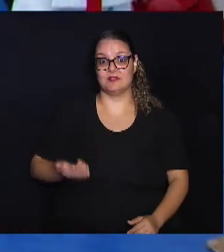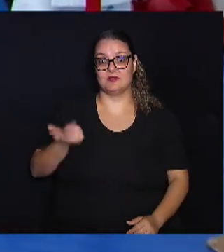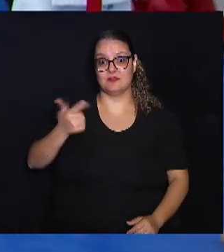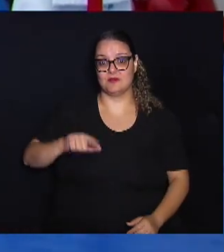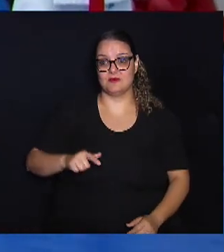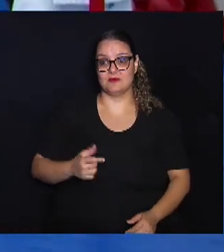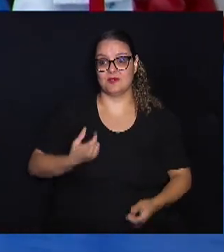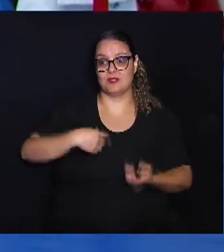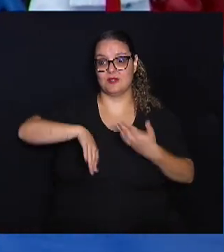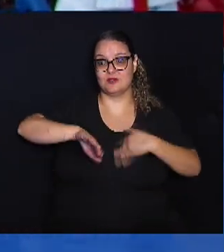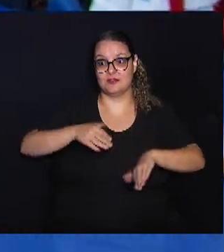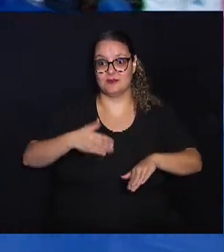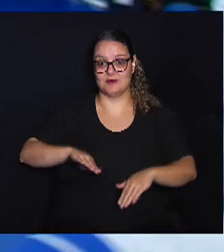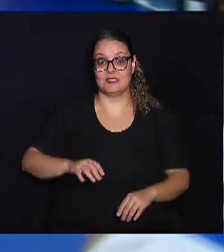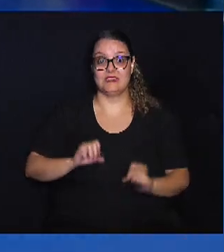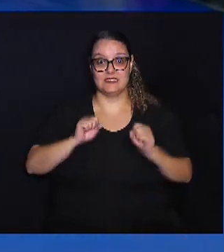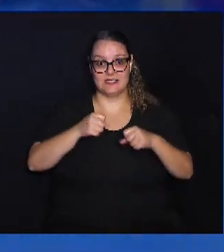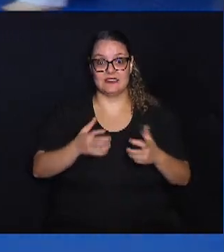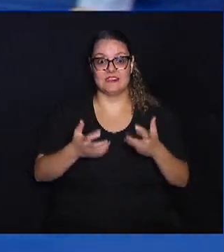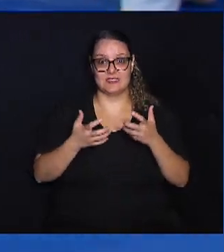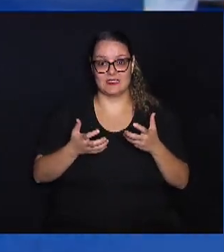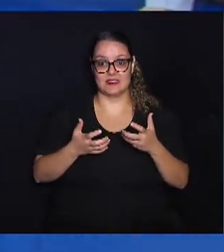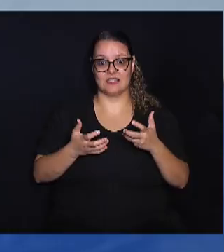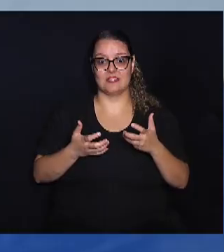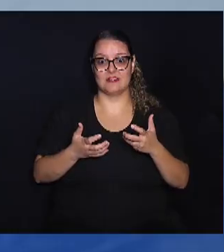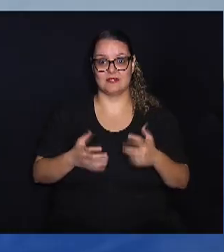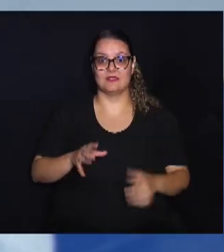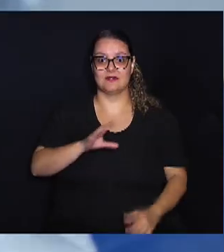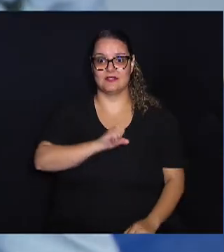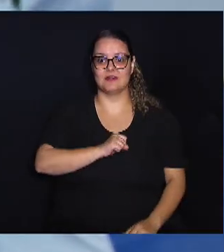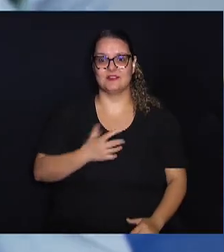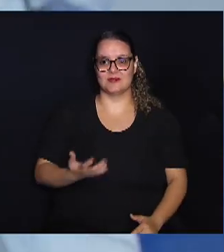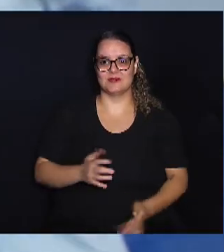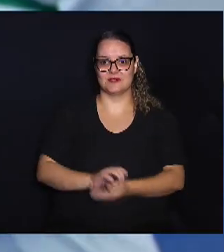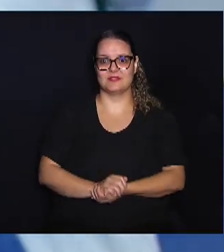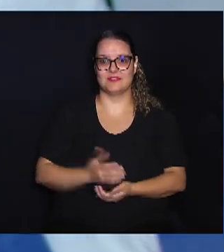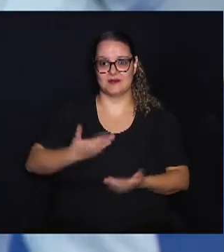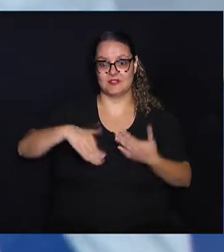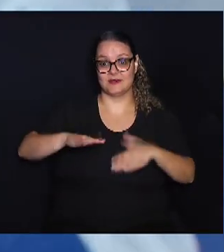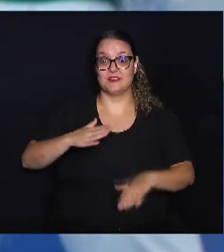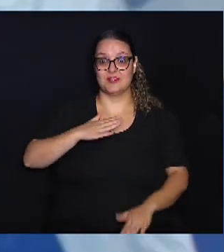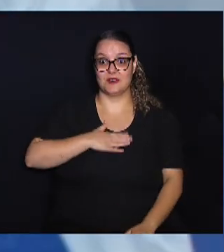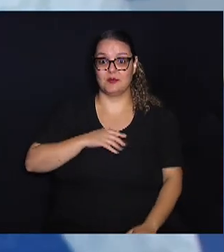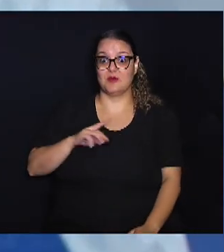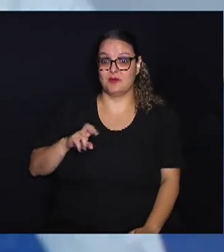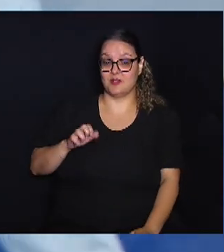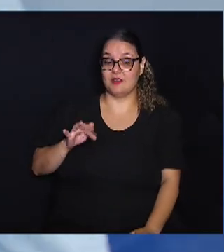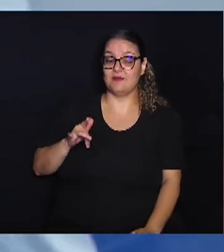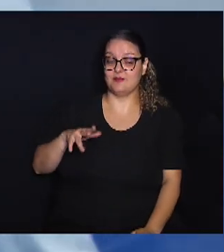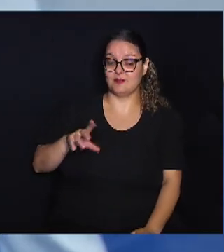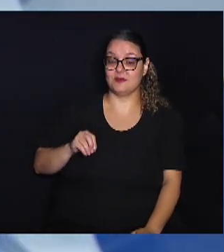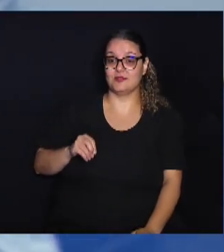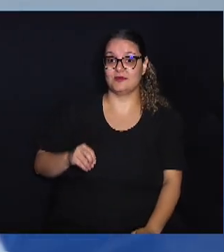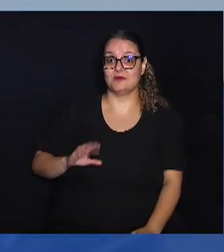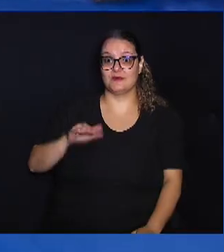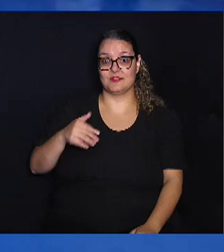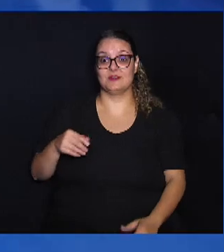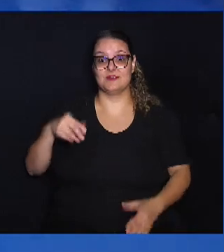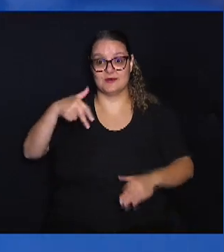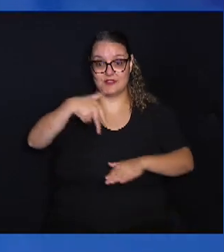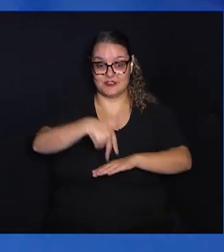Karatê, como que é? Sim, eu pretendo. Eu gosto bastante. Karatê, é o meu refúgio. Quando eu entro aqui dentro eu esqueço de tudo lá fora.